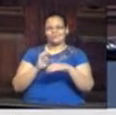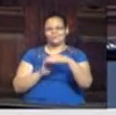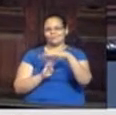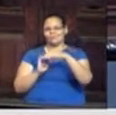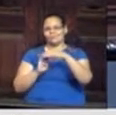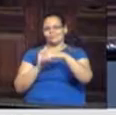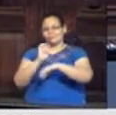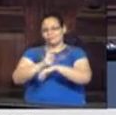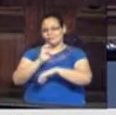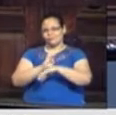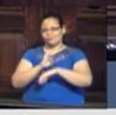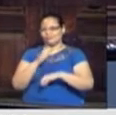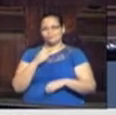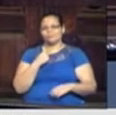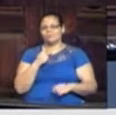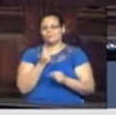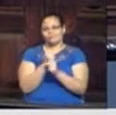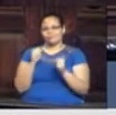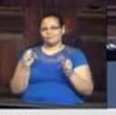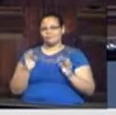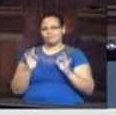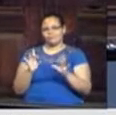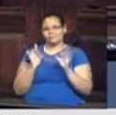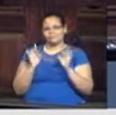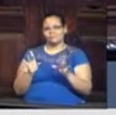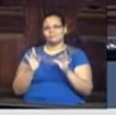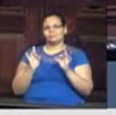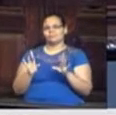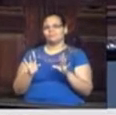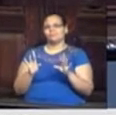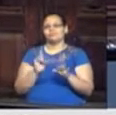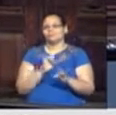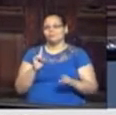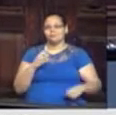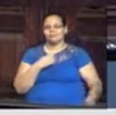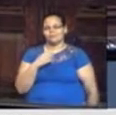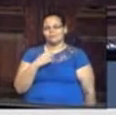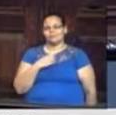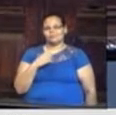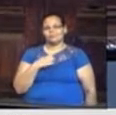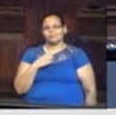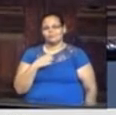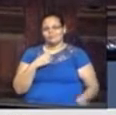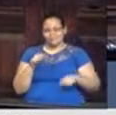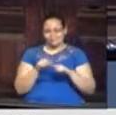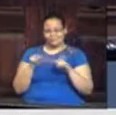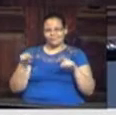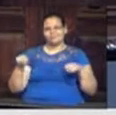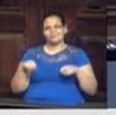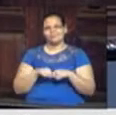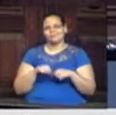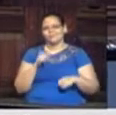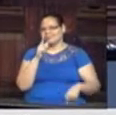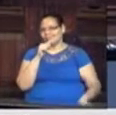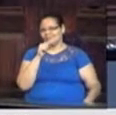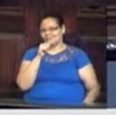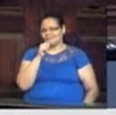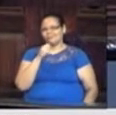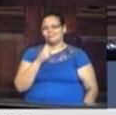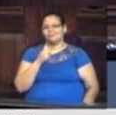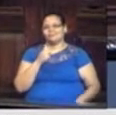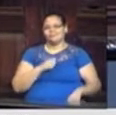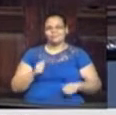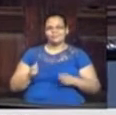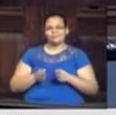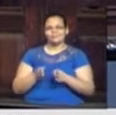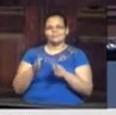promover uma venda de uma empresa dessa envergadura numa área tão sensível, que é a área de água e esgoto, sem muita